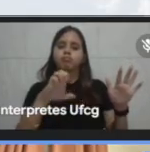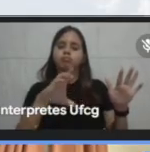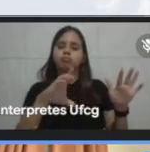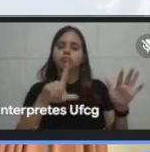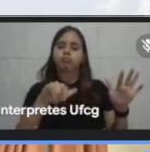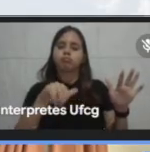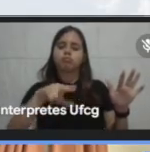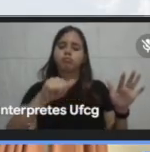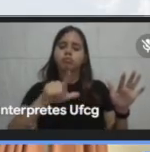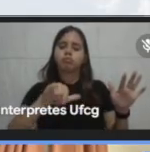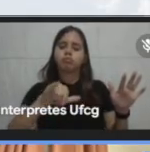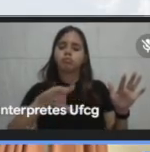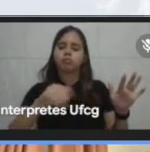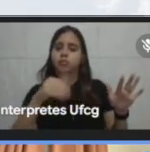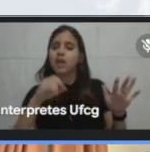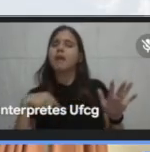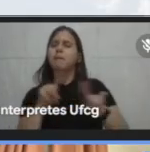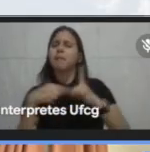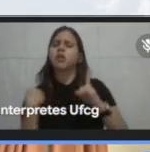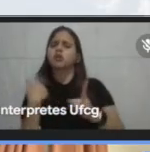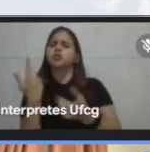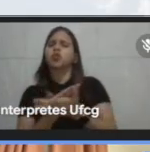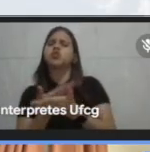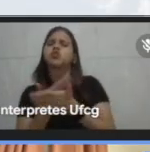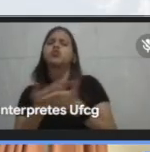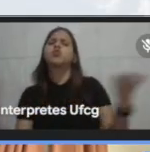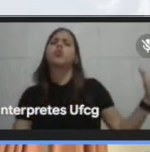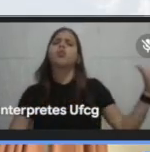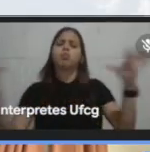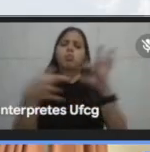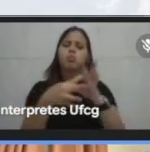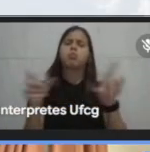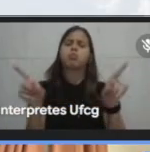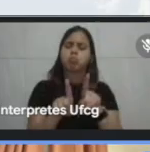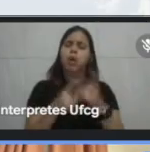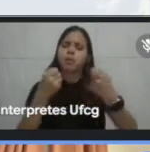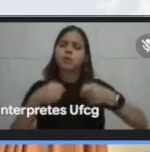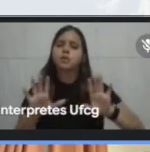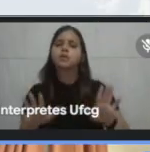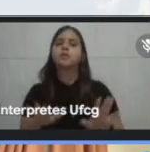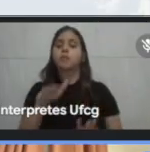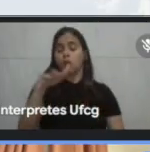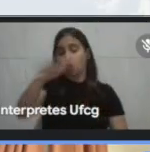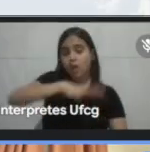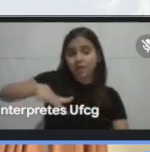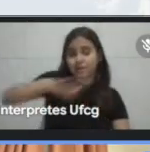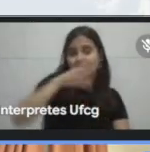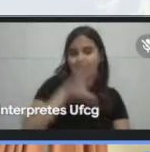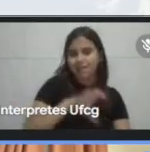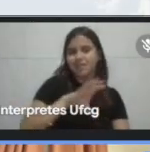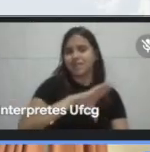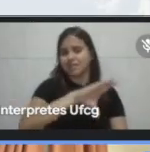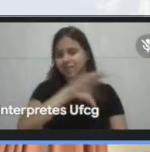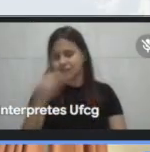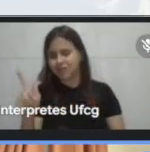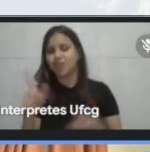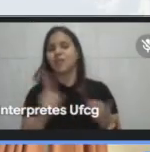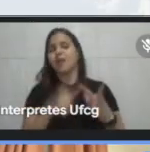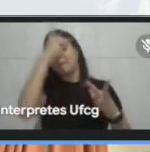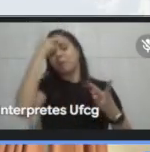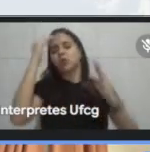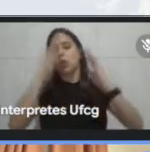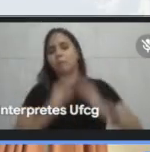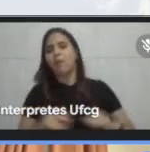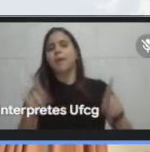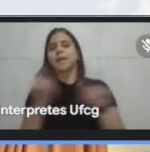complementando nessa perspectiva. Então, aqui, basicamente, seria aquela mesma área de estudo, Campina Grande, mesmos habitantes e tudo mais, só que